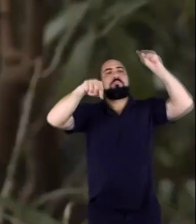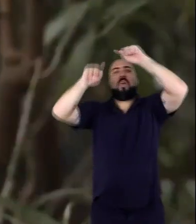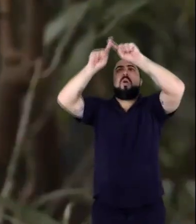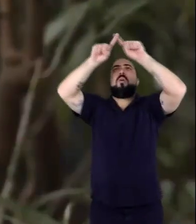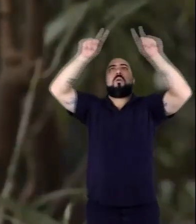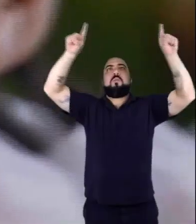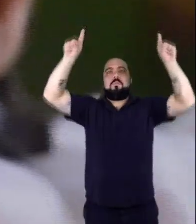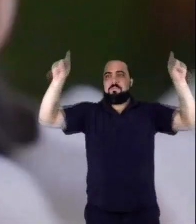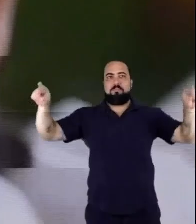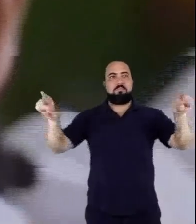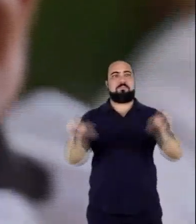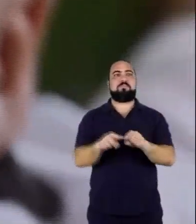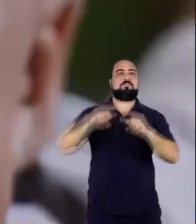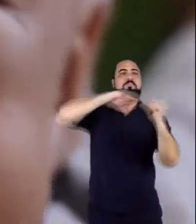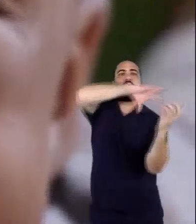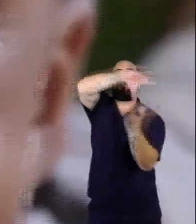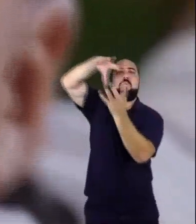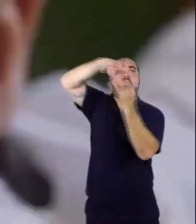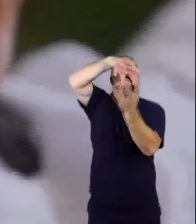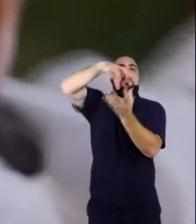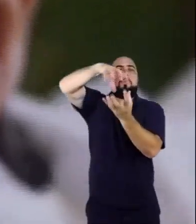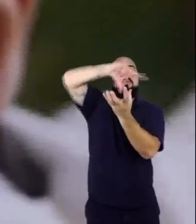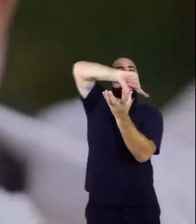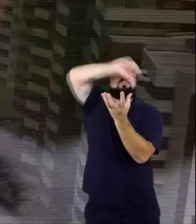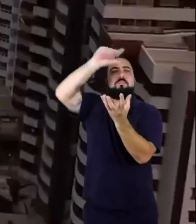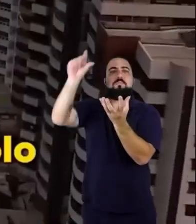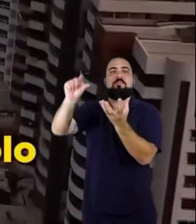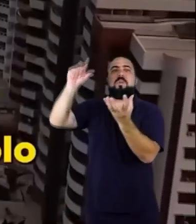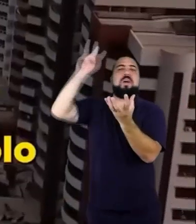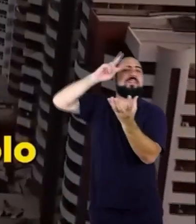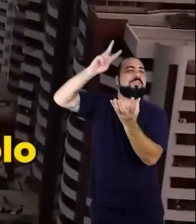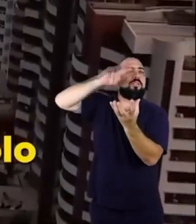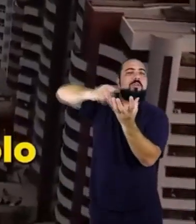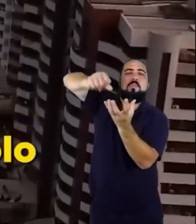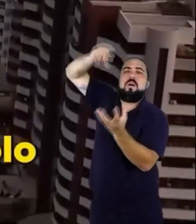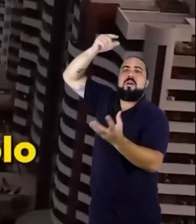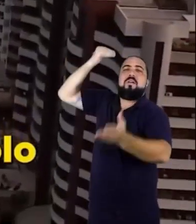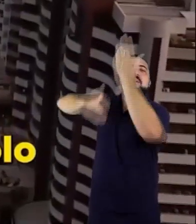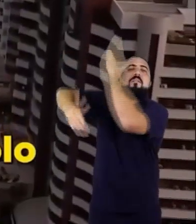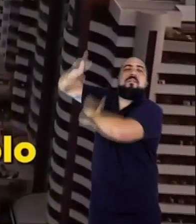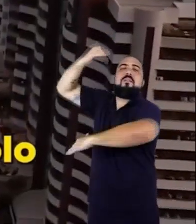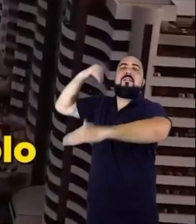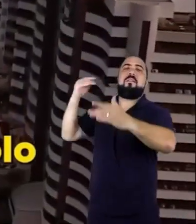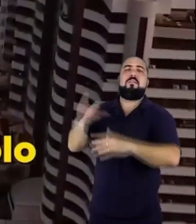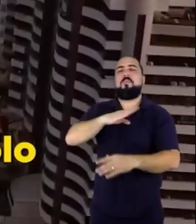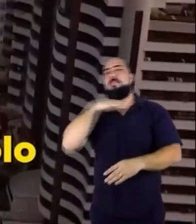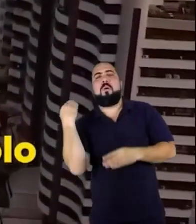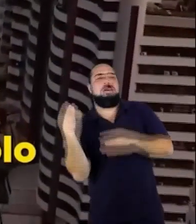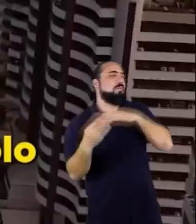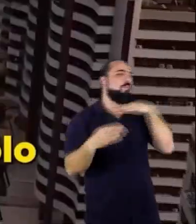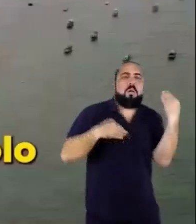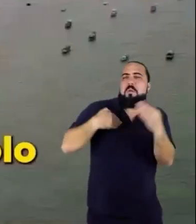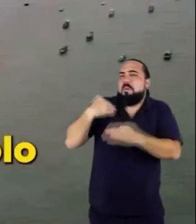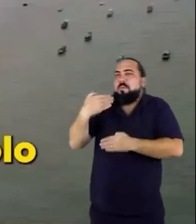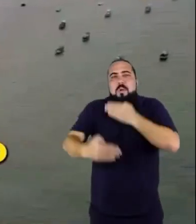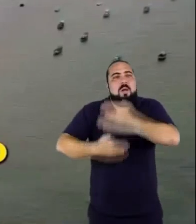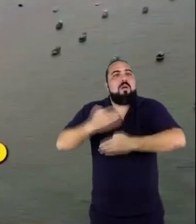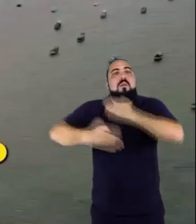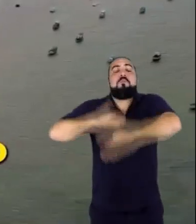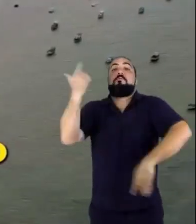ó pamata salve salve Brasil de amor eterno seja